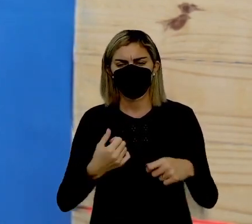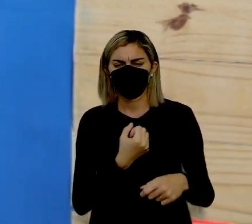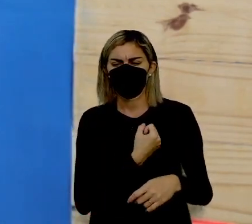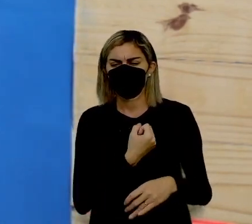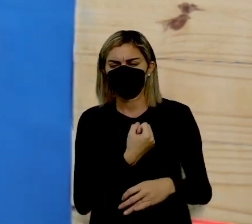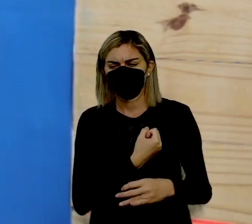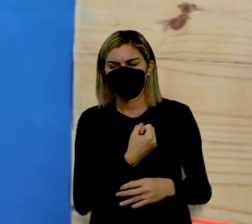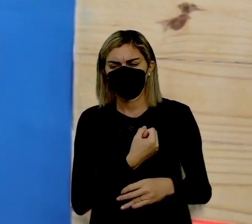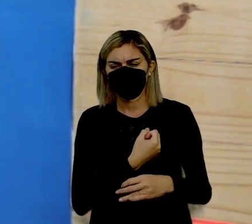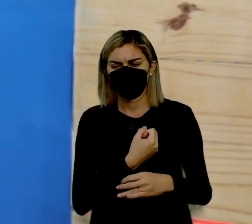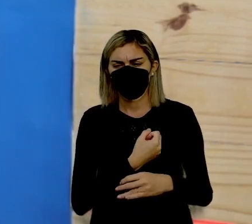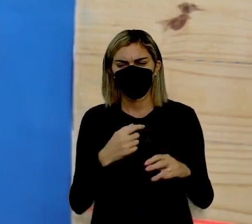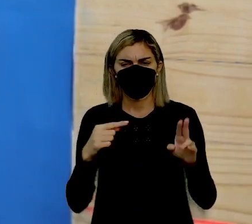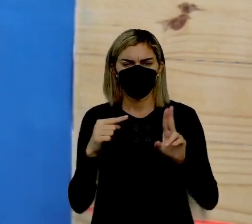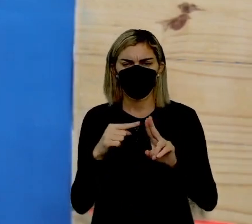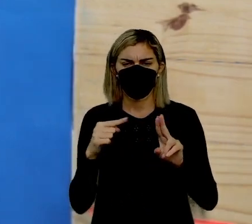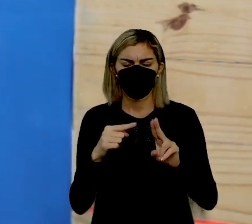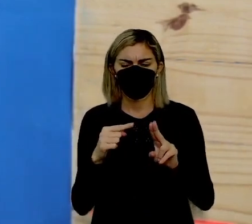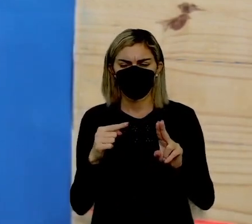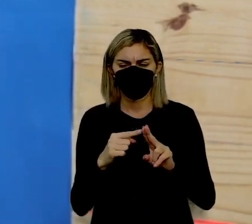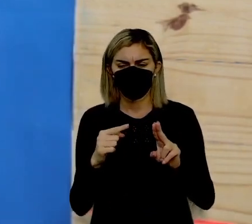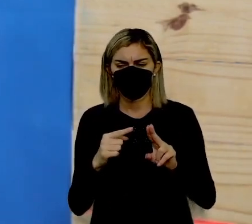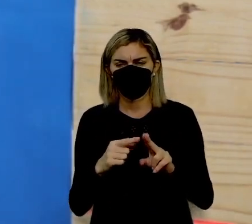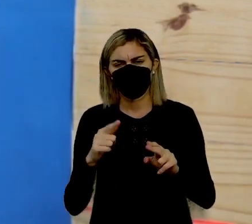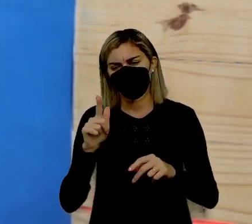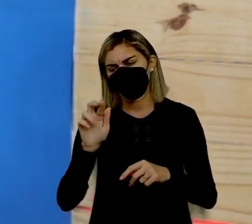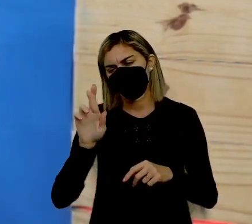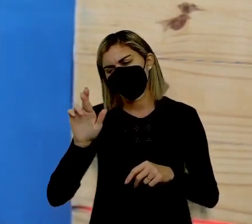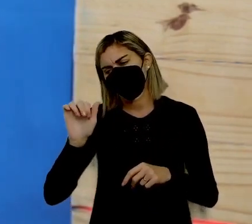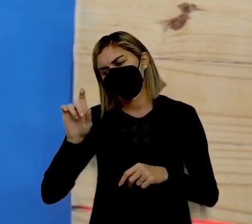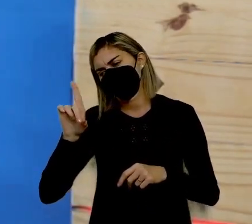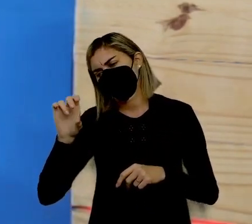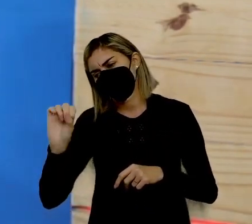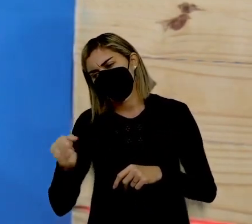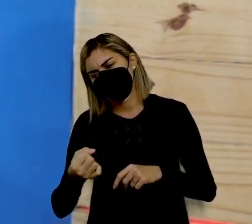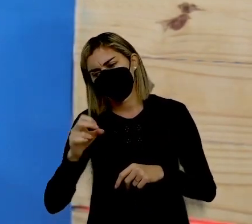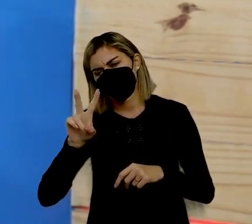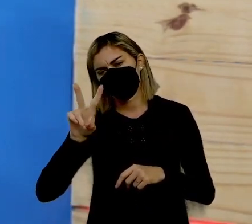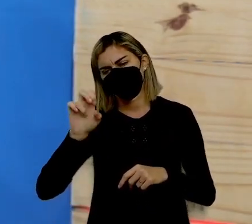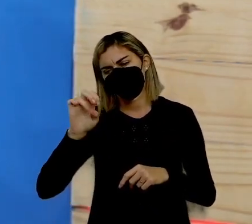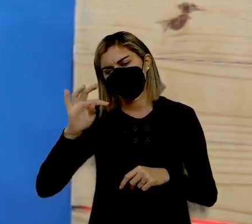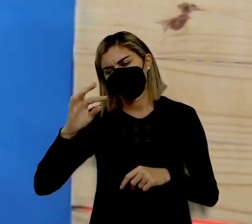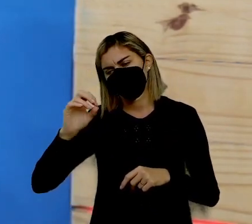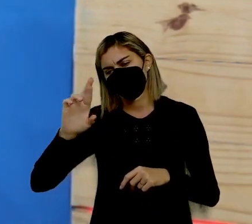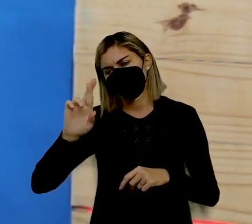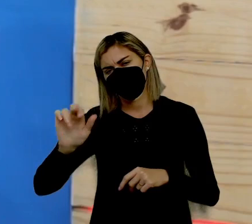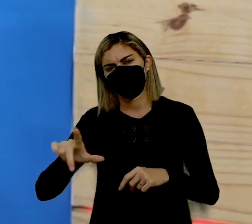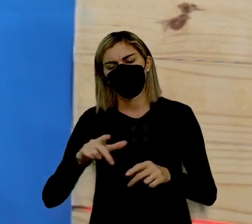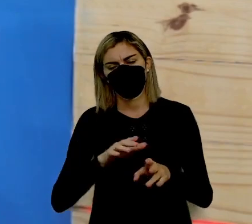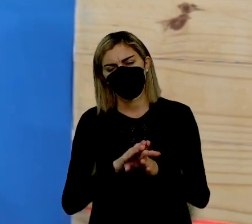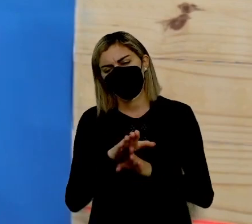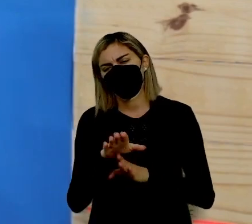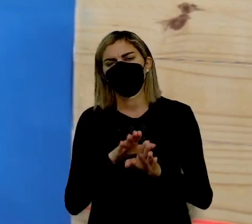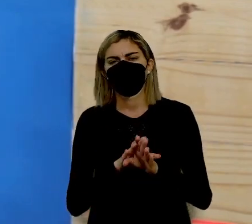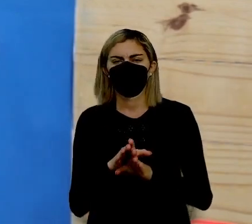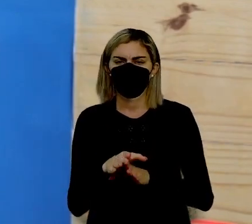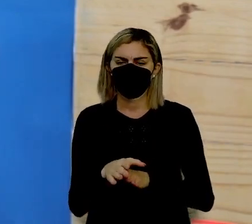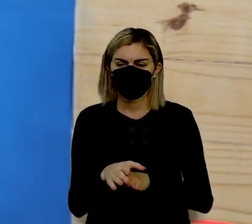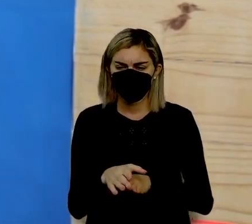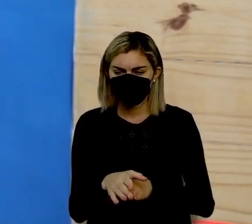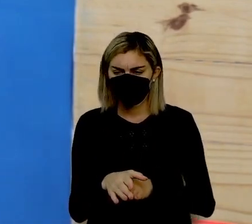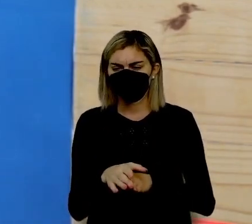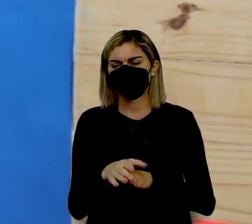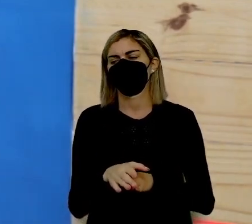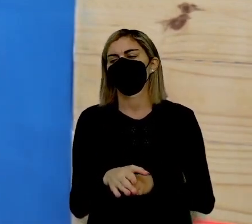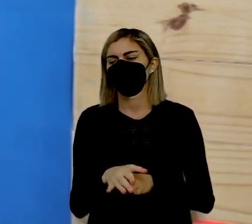da unidade. Uma grandeza vetorial, além disso, tem que ter uma orientação. Eu vou